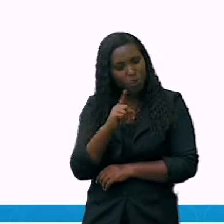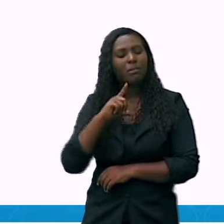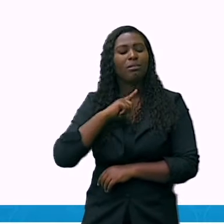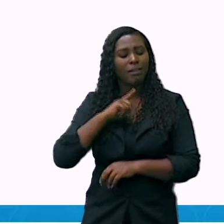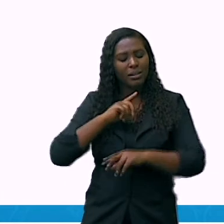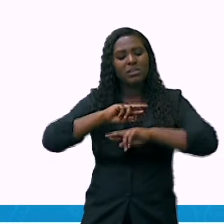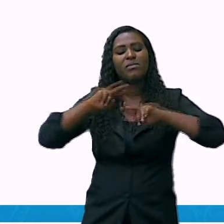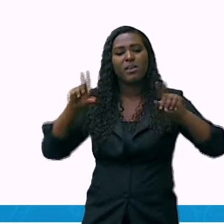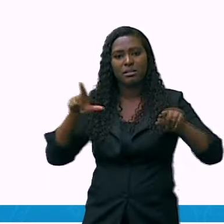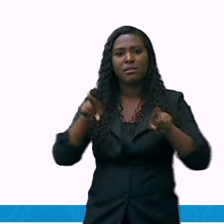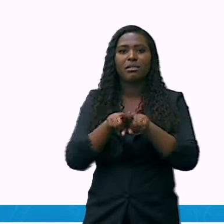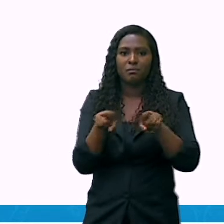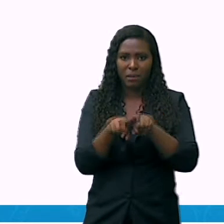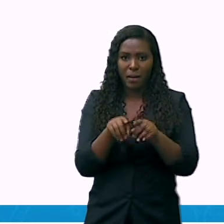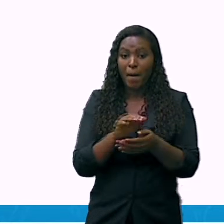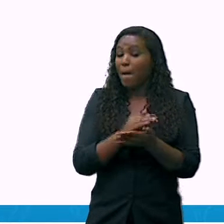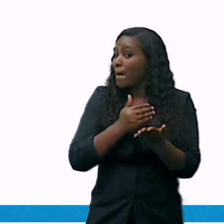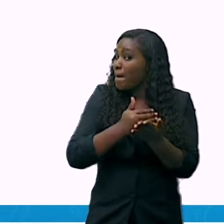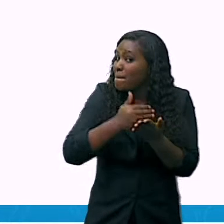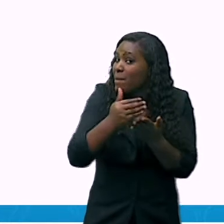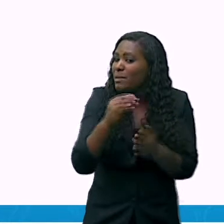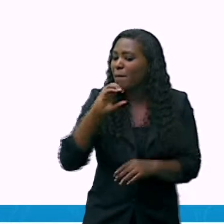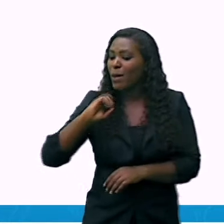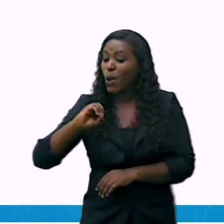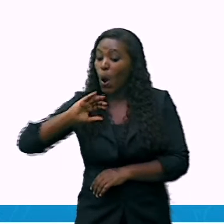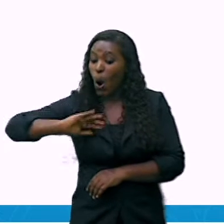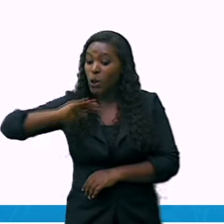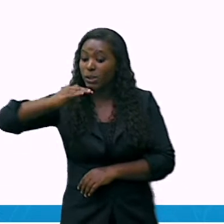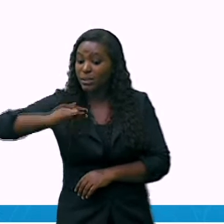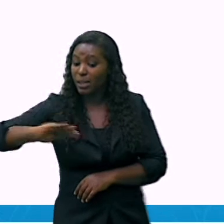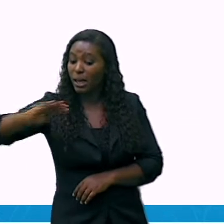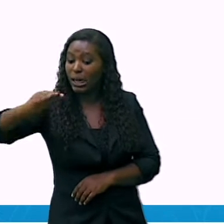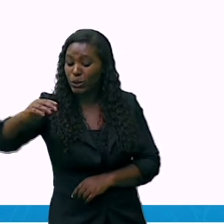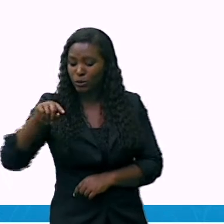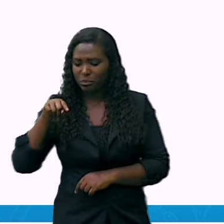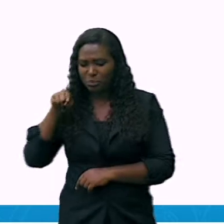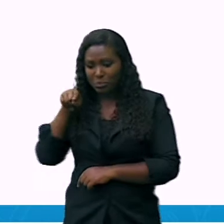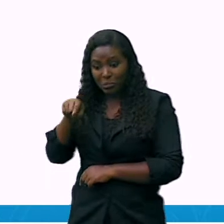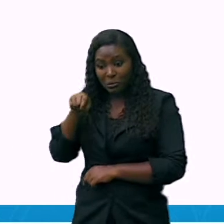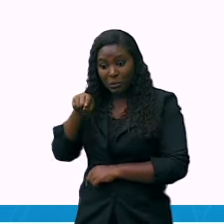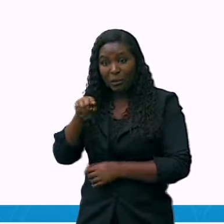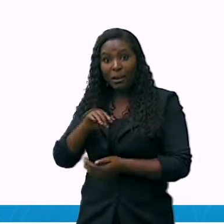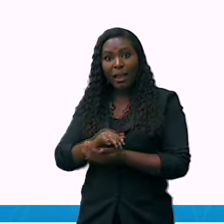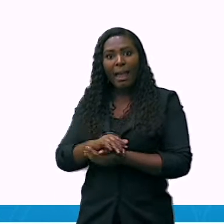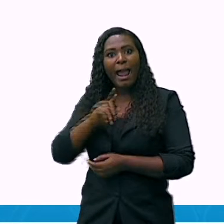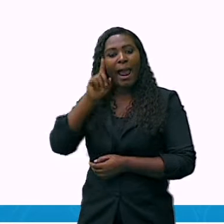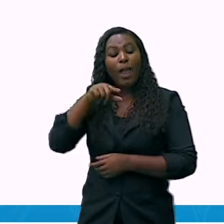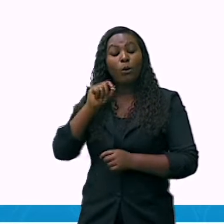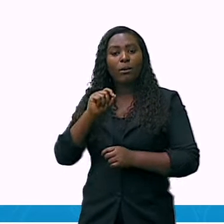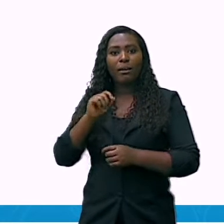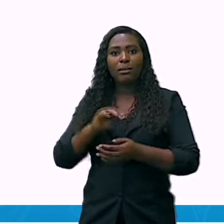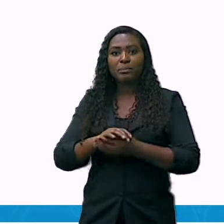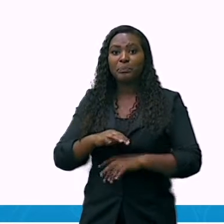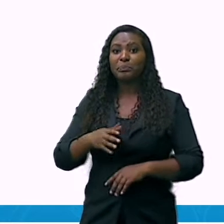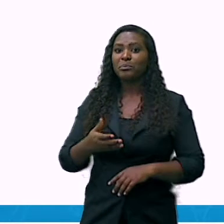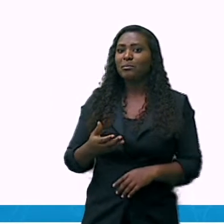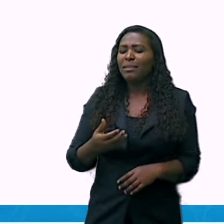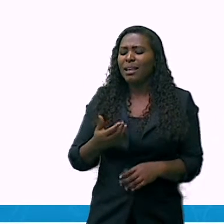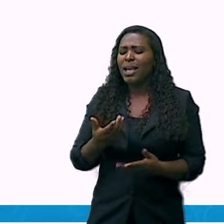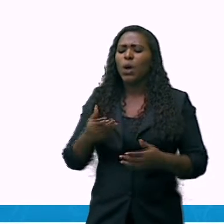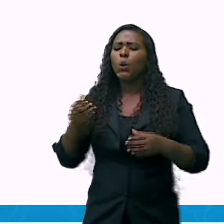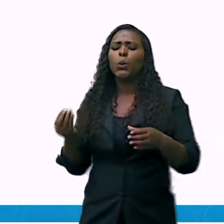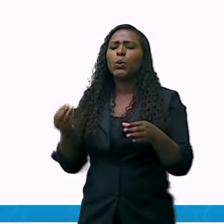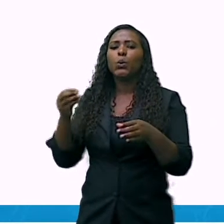pelos oceanos. Eles representam grandes reservatórios